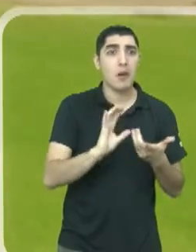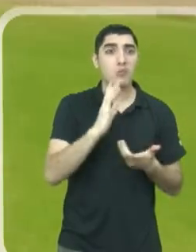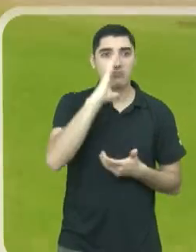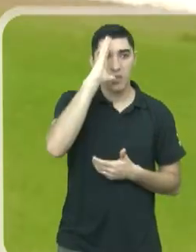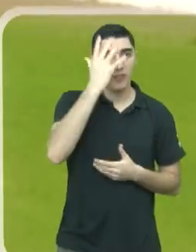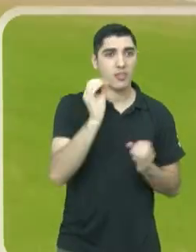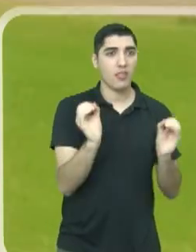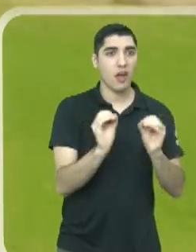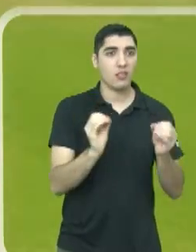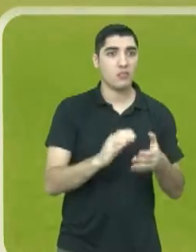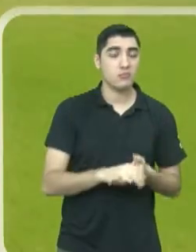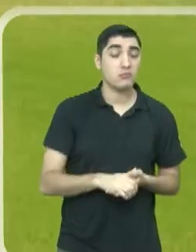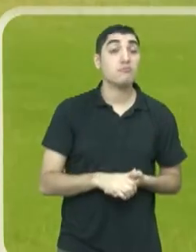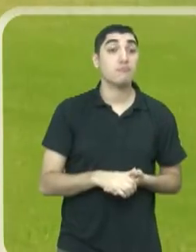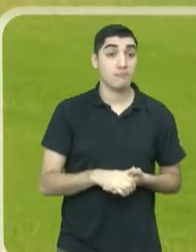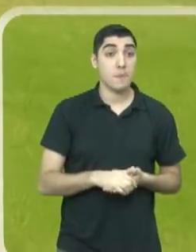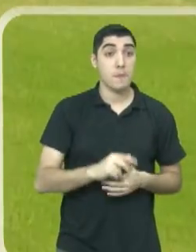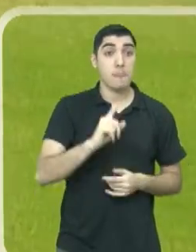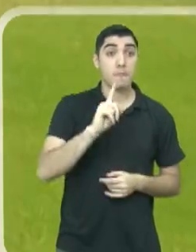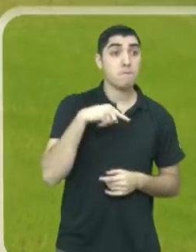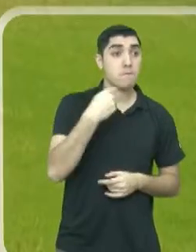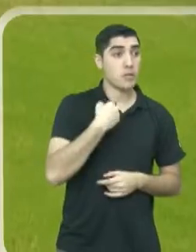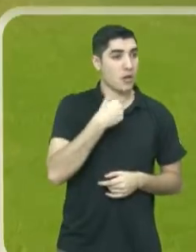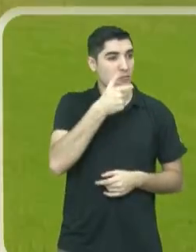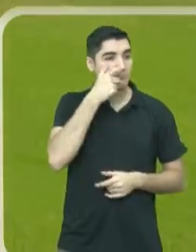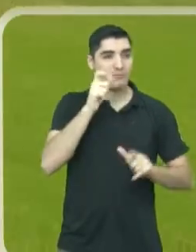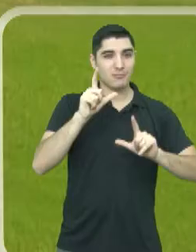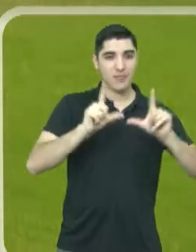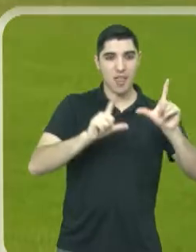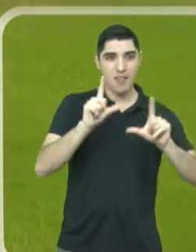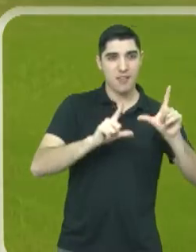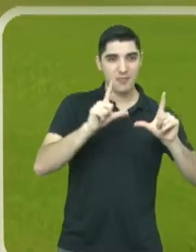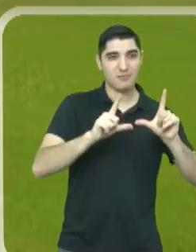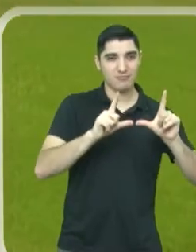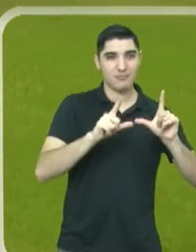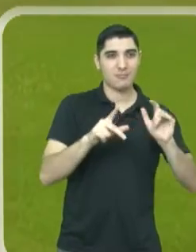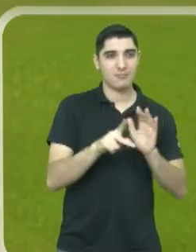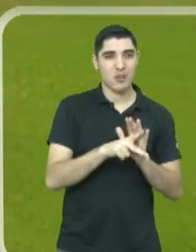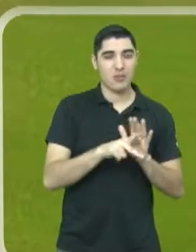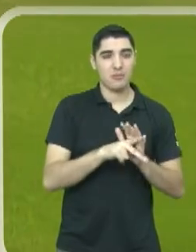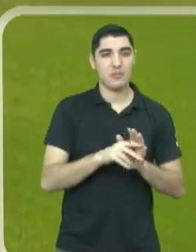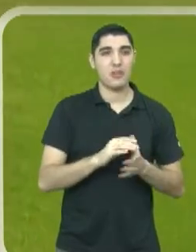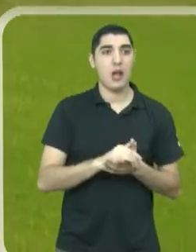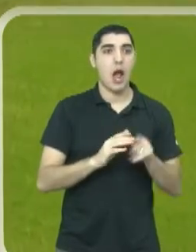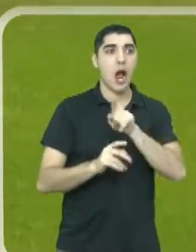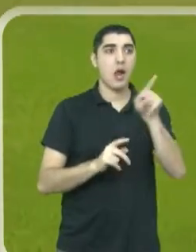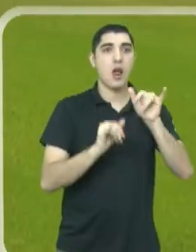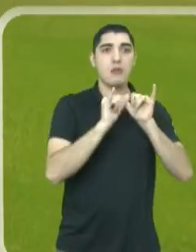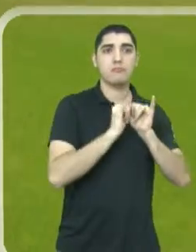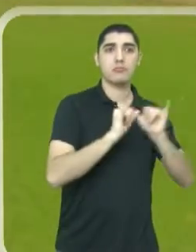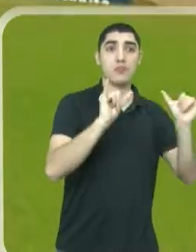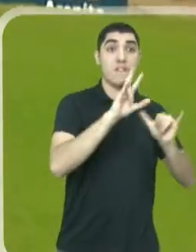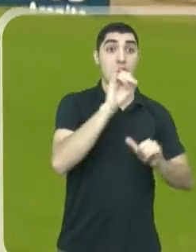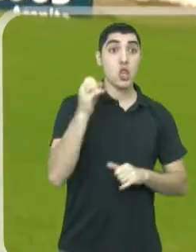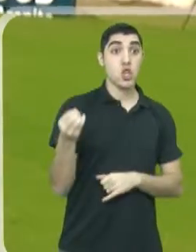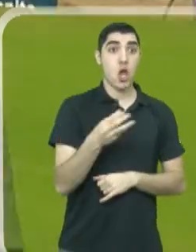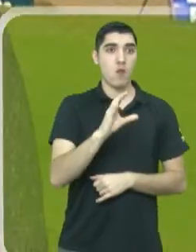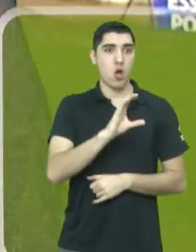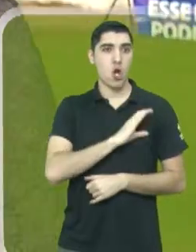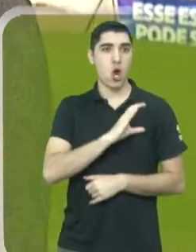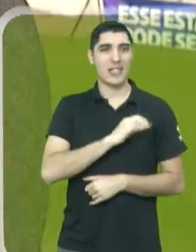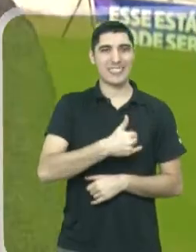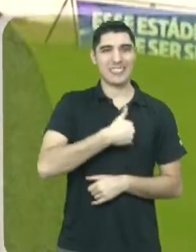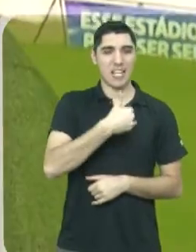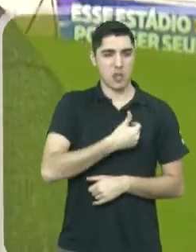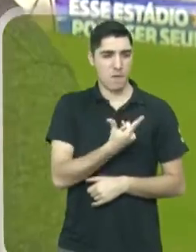vi na TV Band, ó, vai ser anunciado o novo jogador do Corinthians, 26